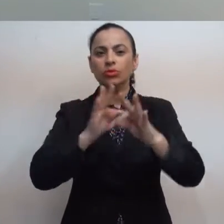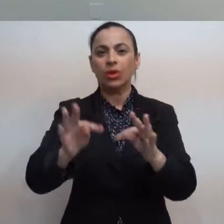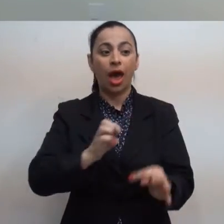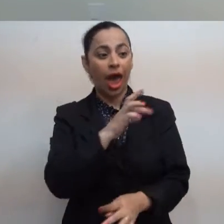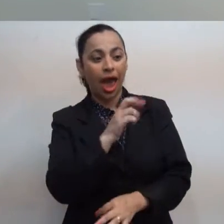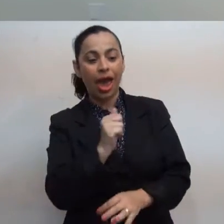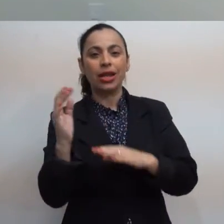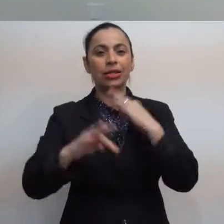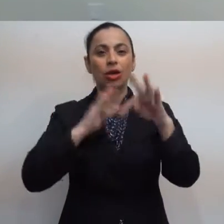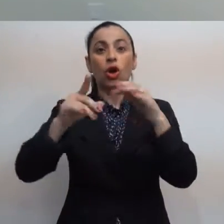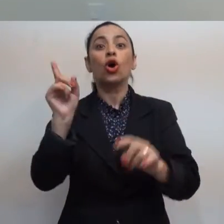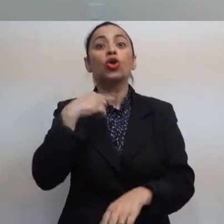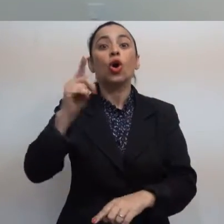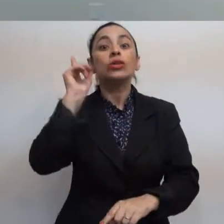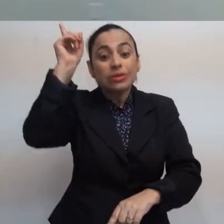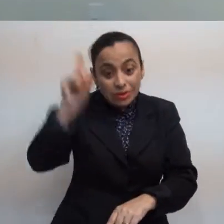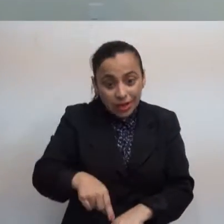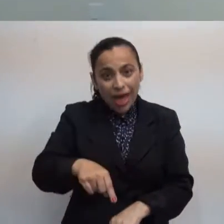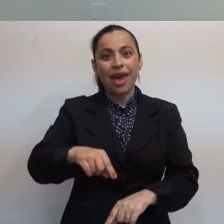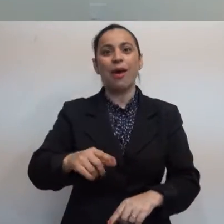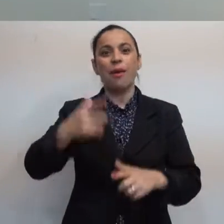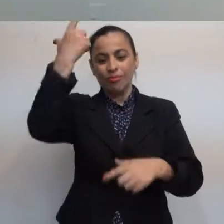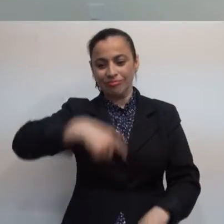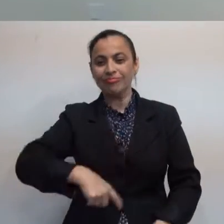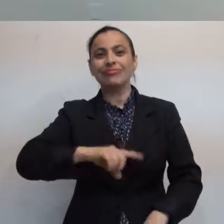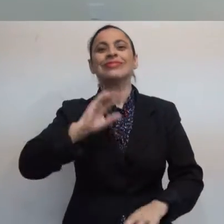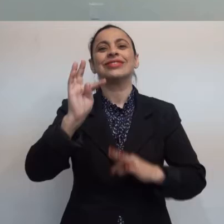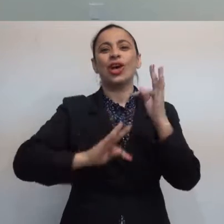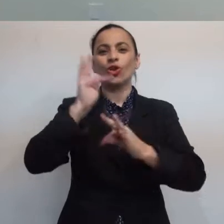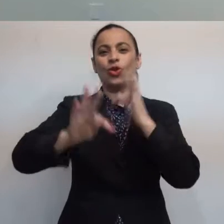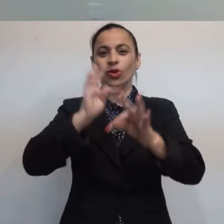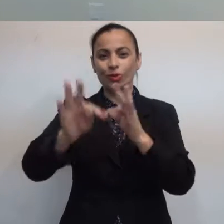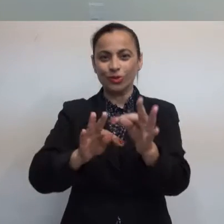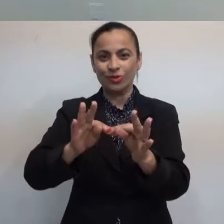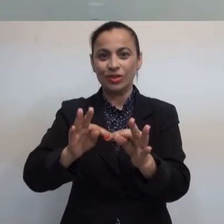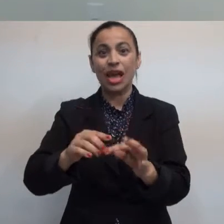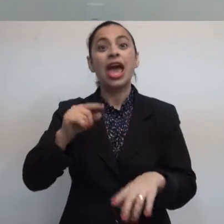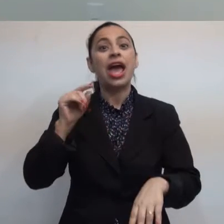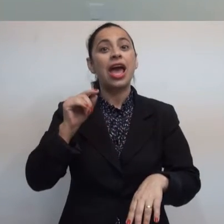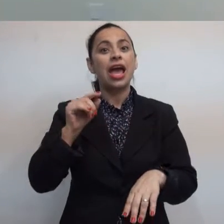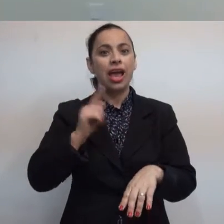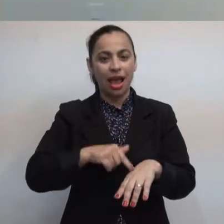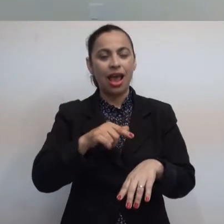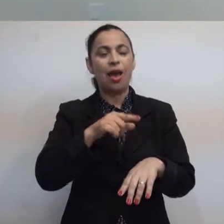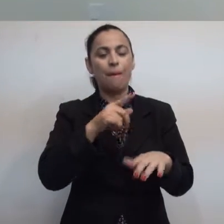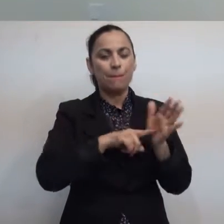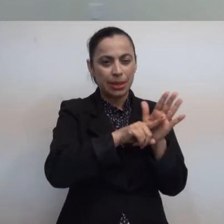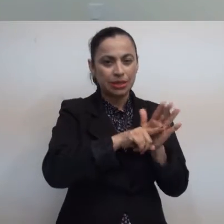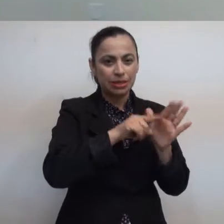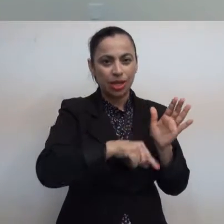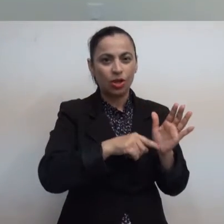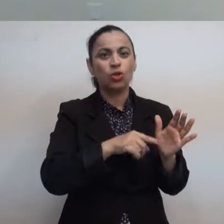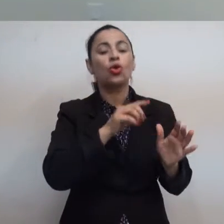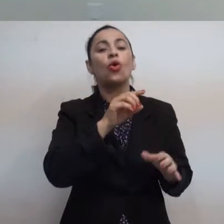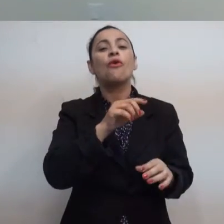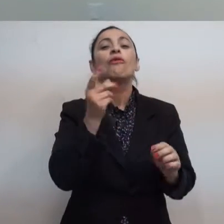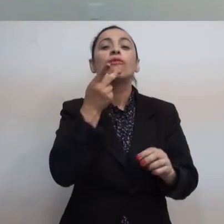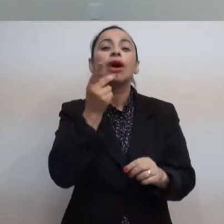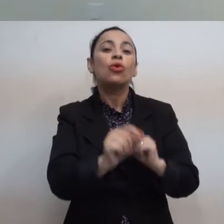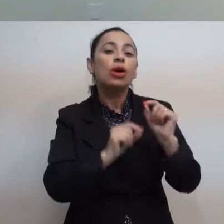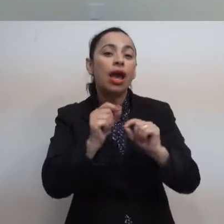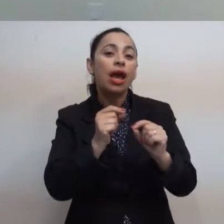era tecnológica, que nós somos seres tecnológicos. E ele faz uma referência muito